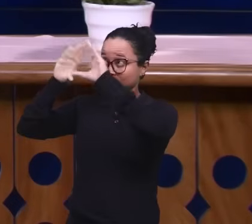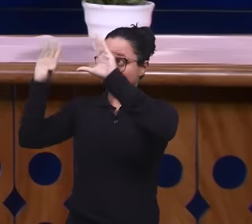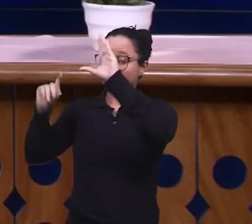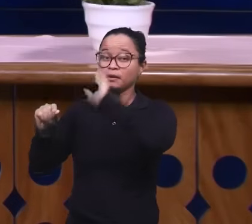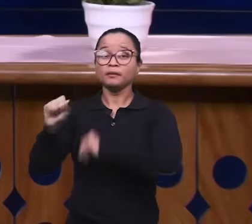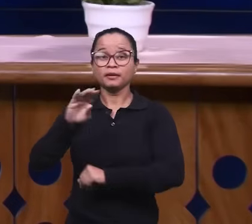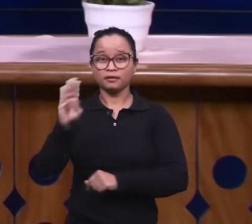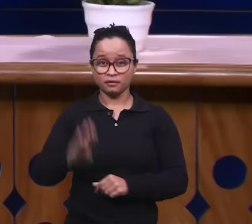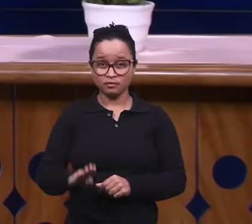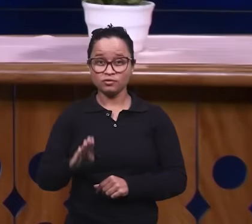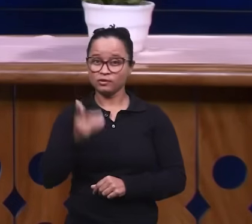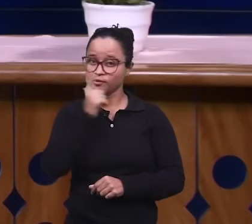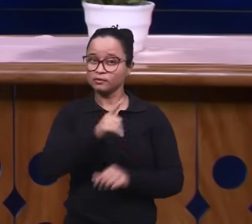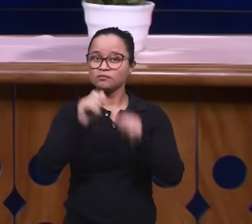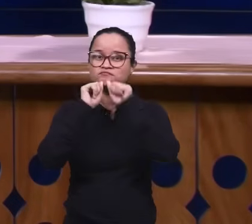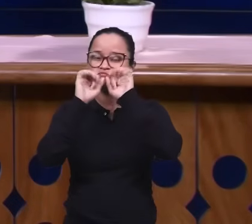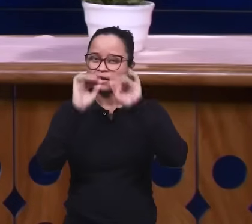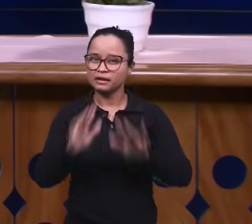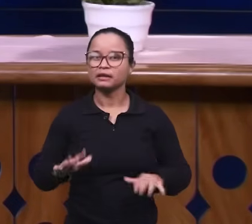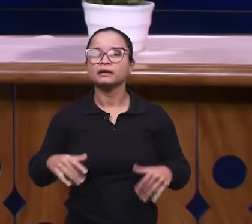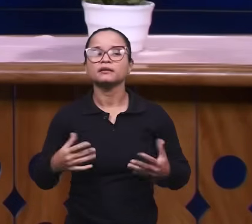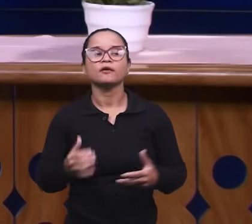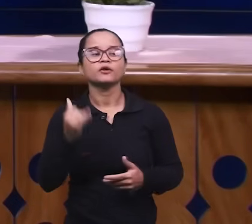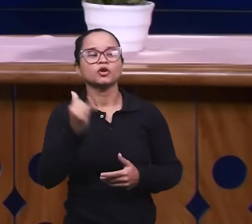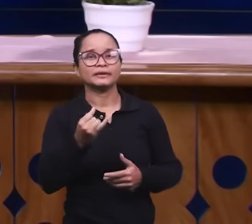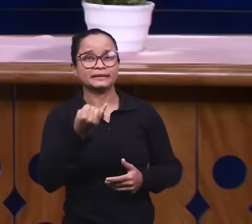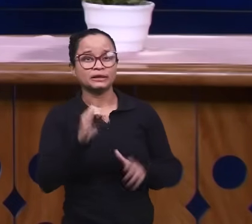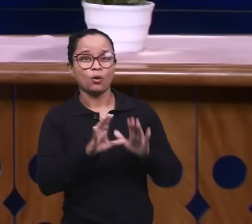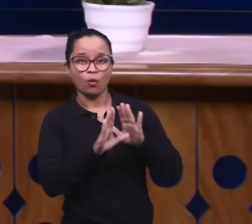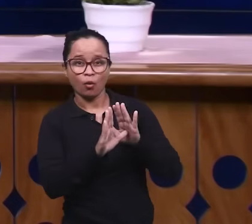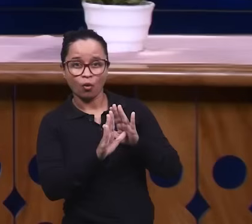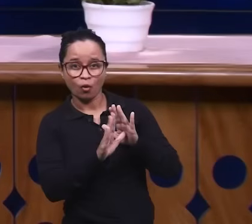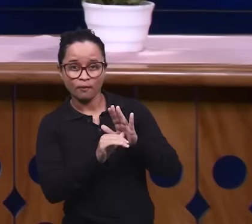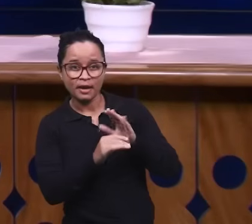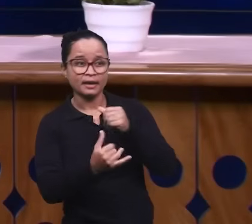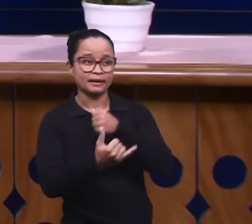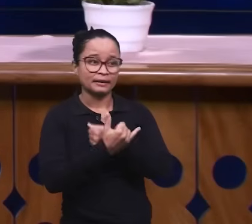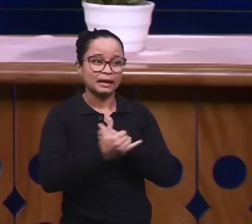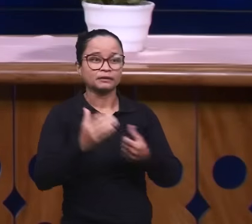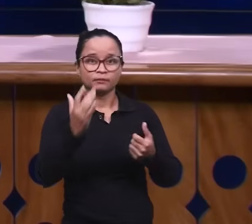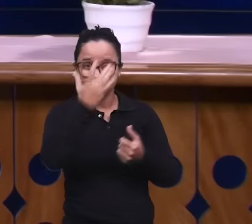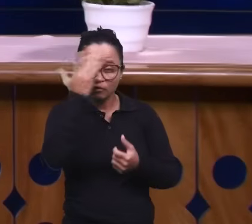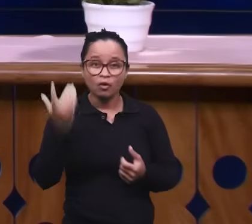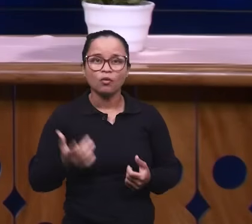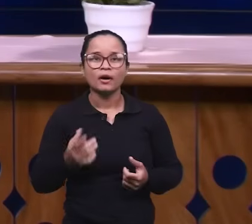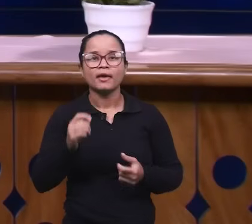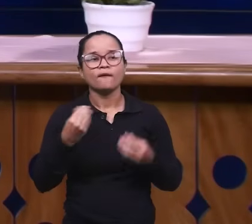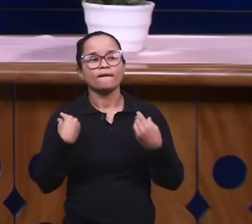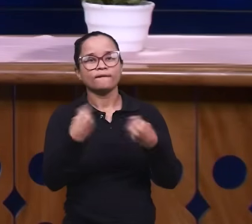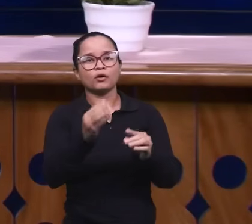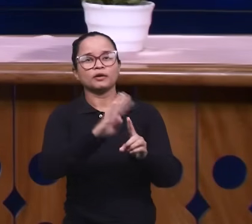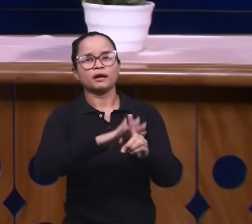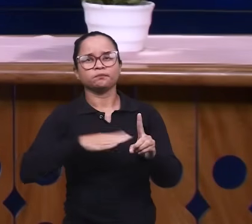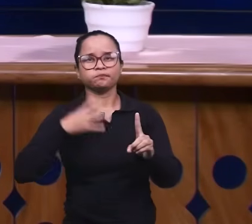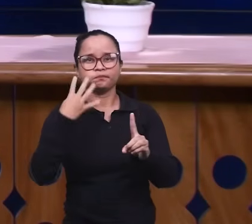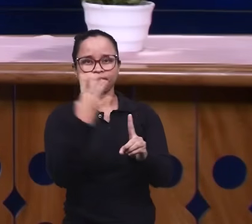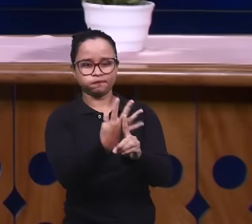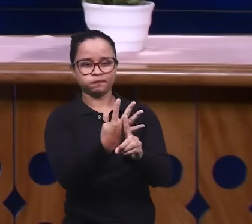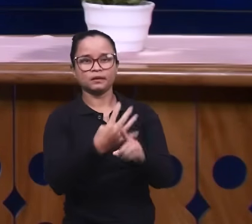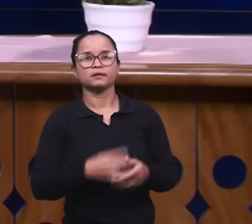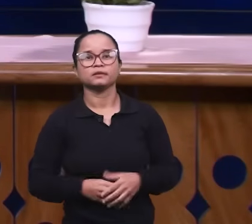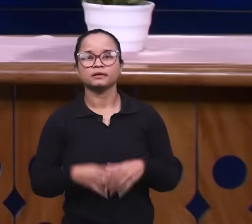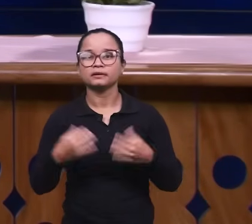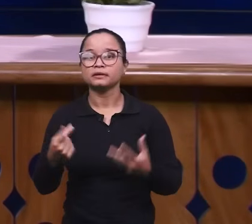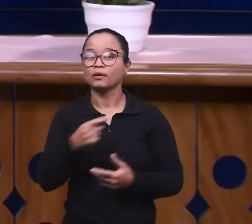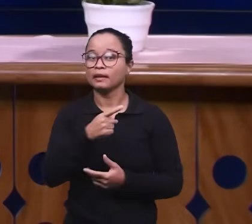essa bênção. E disse mais: se tenho defraudado alguém ou enganado alguém, eu restituo quadruplicado. Lá no